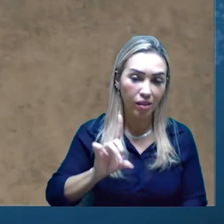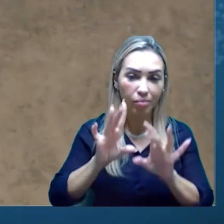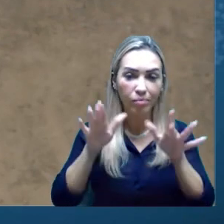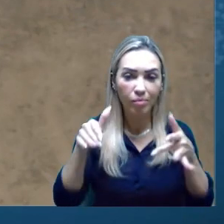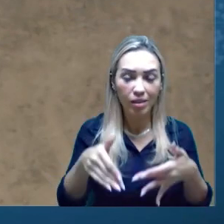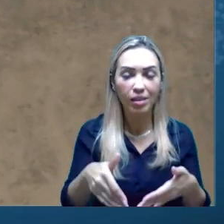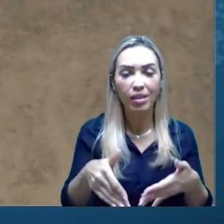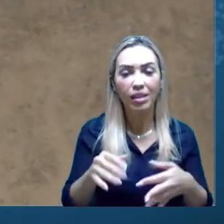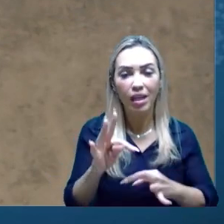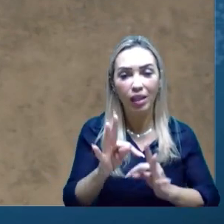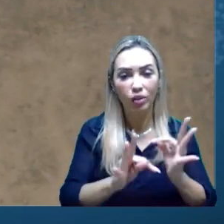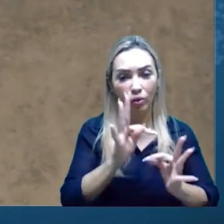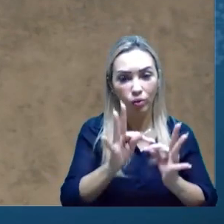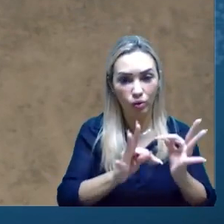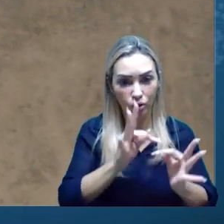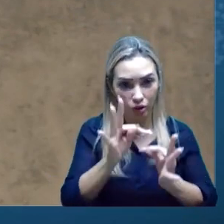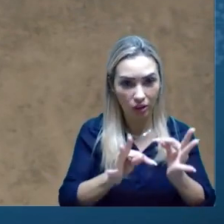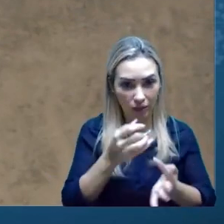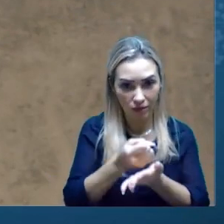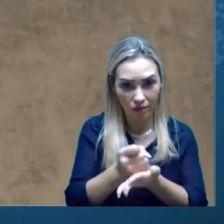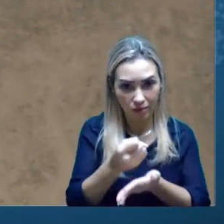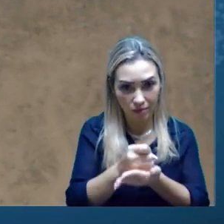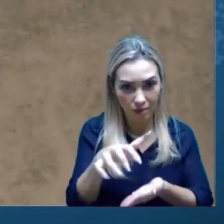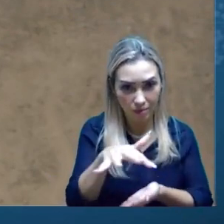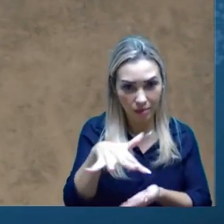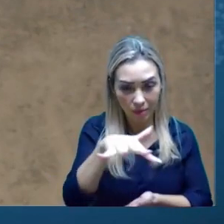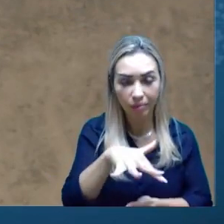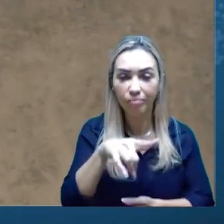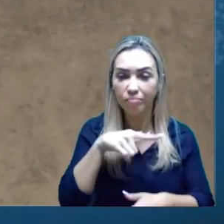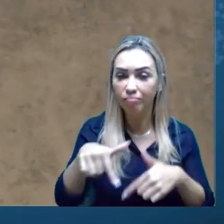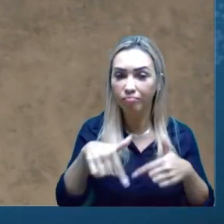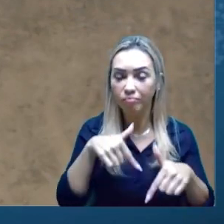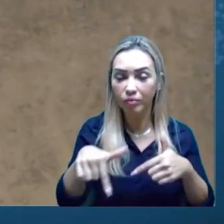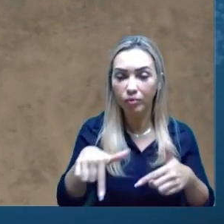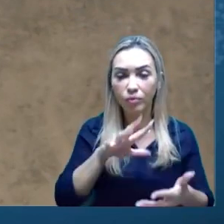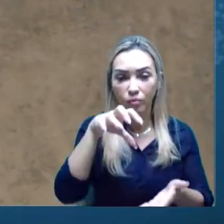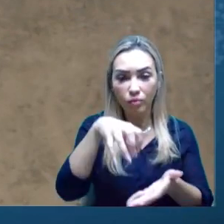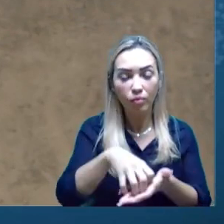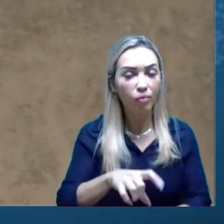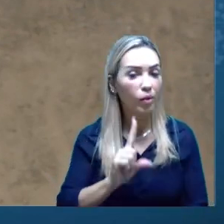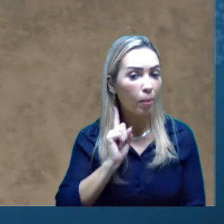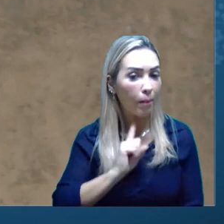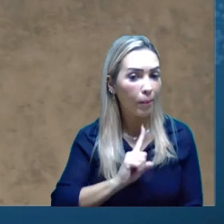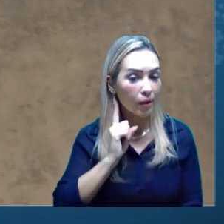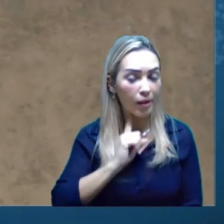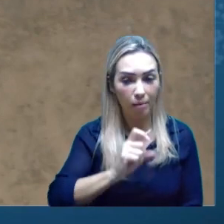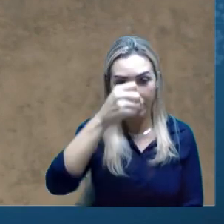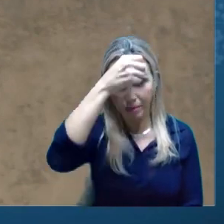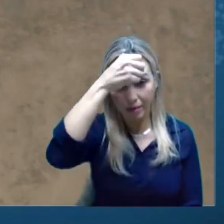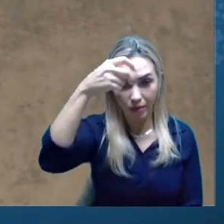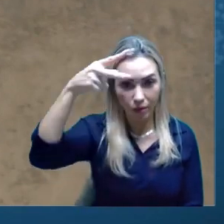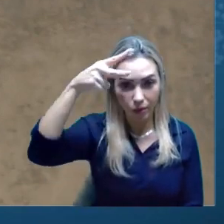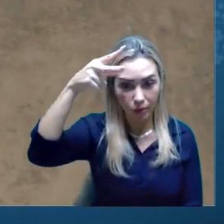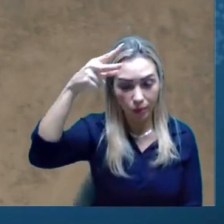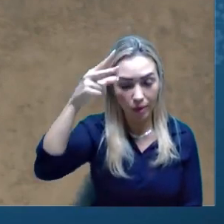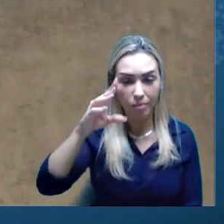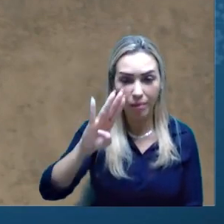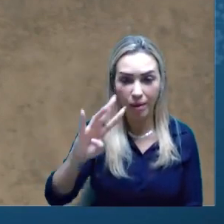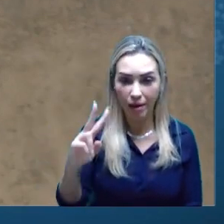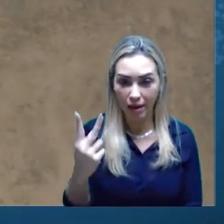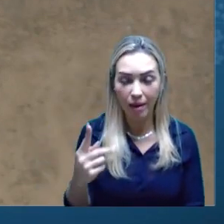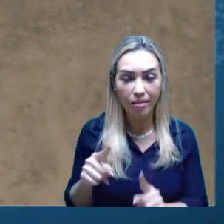e farmacêutica. Trabalhou na Fundação Hospitalar de Minas Gerais, na Prefeitura Municipal de Belo Horizonte e no